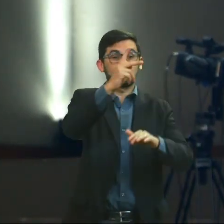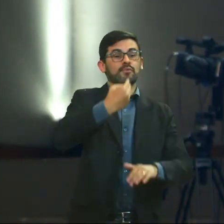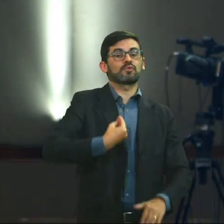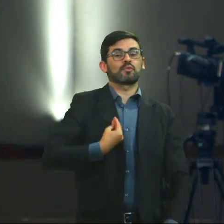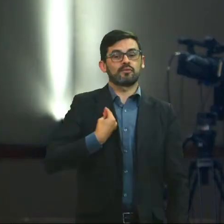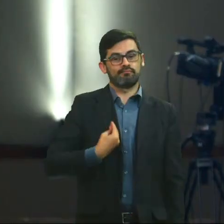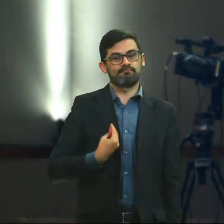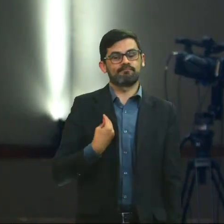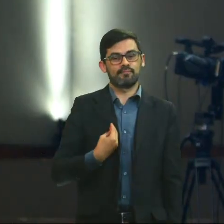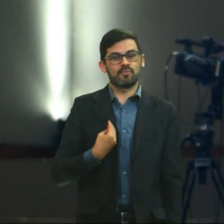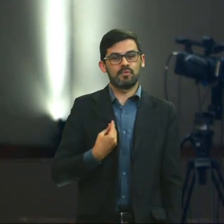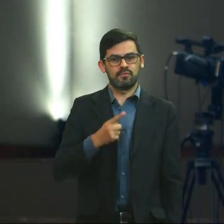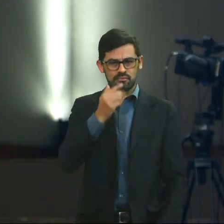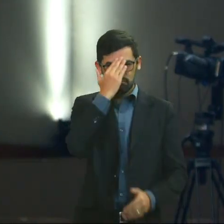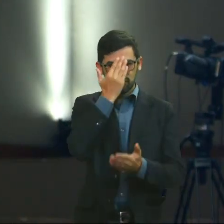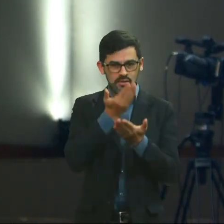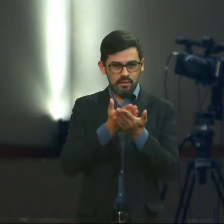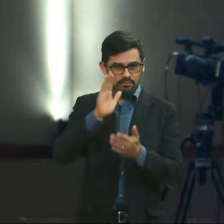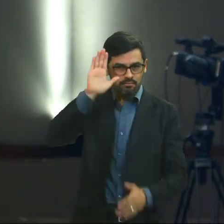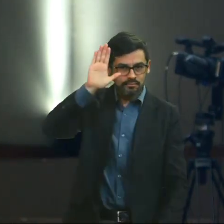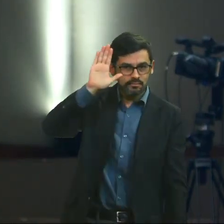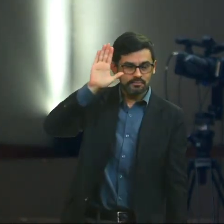bem-sucedido. Quantos creem nisso?